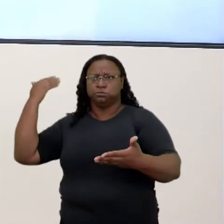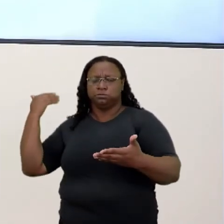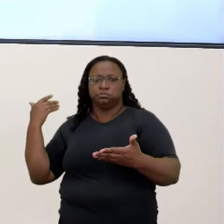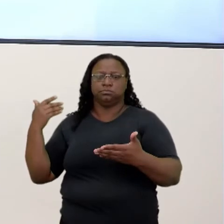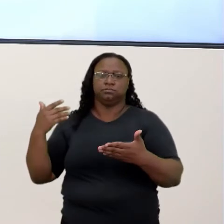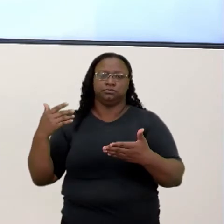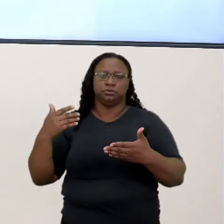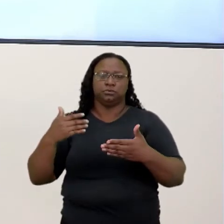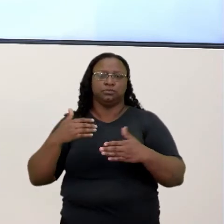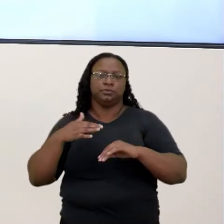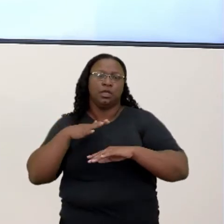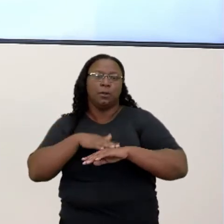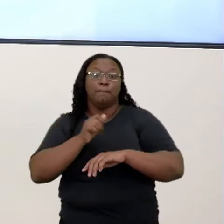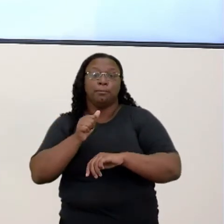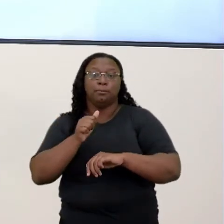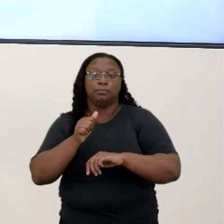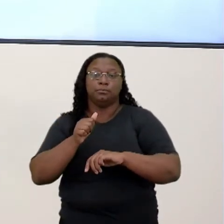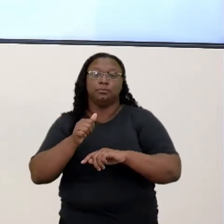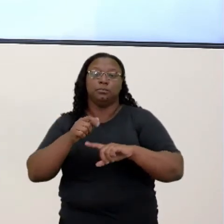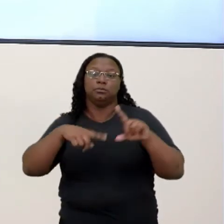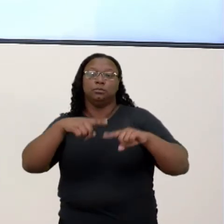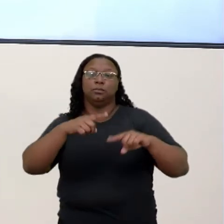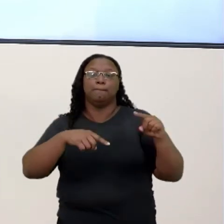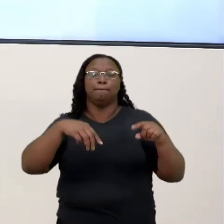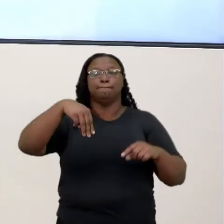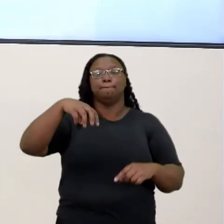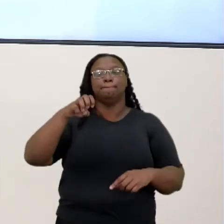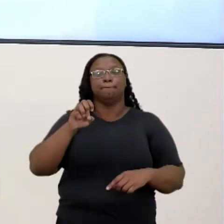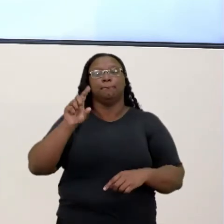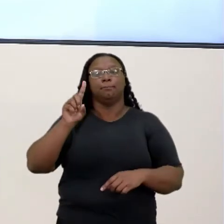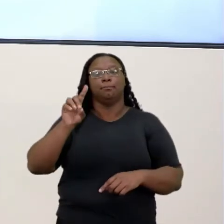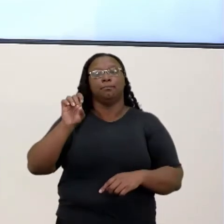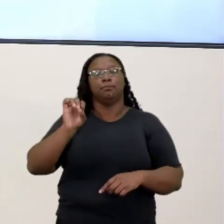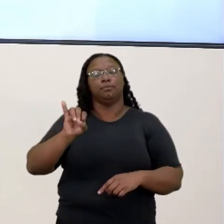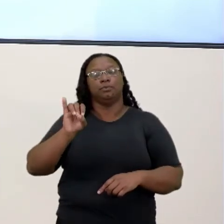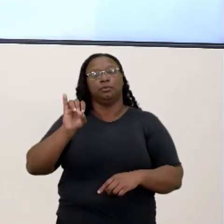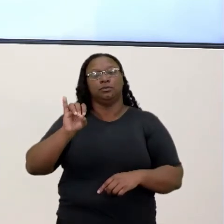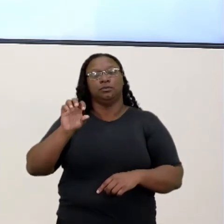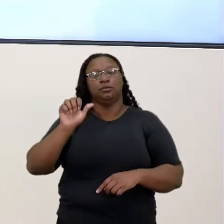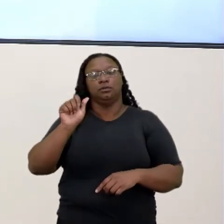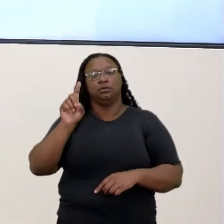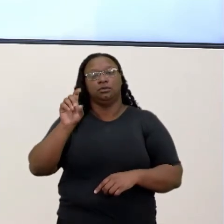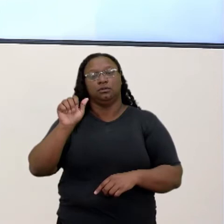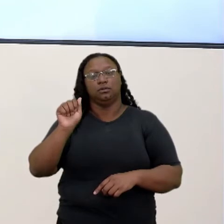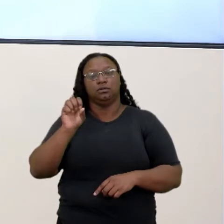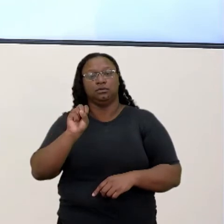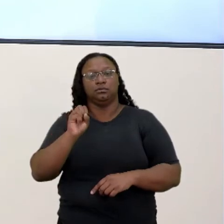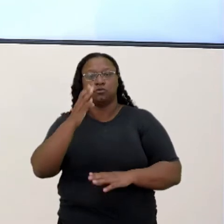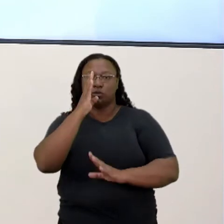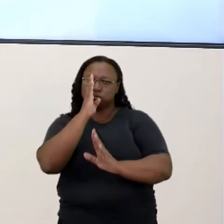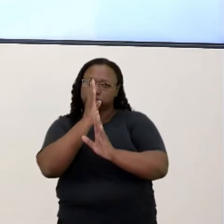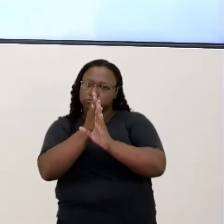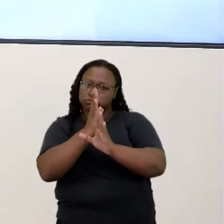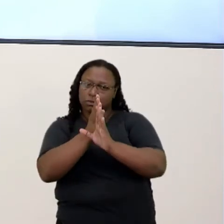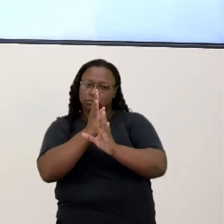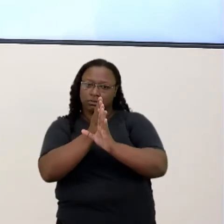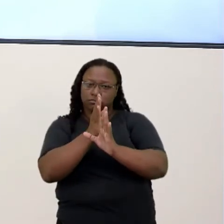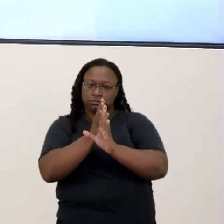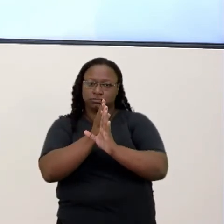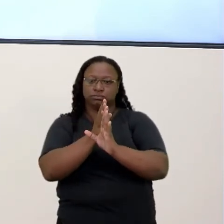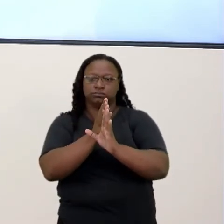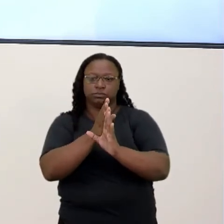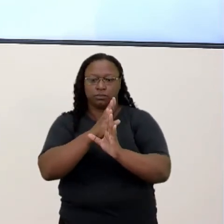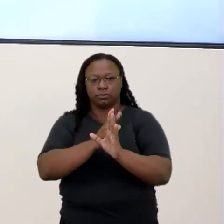eles são chamados aí de medidas de tendência central. Porque ele analisa sempre o quê? Ele analisa sempre